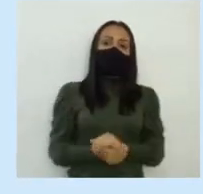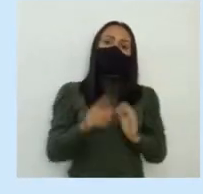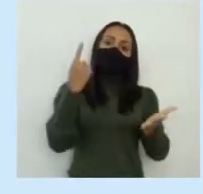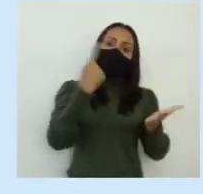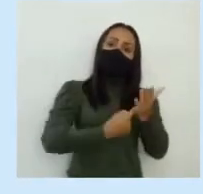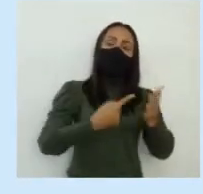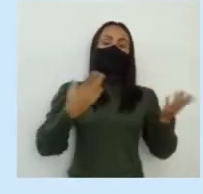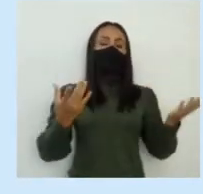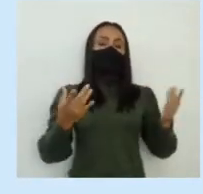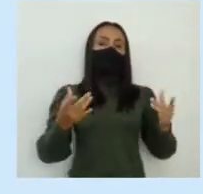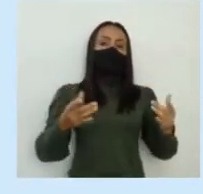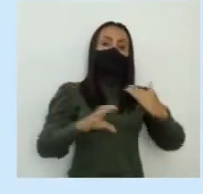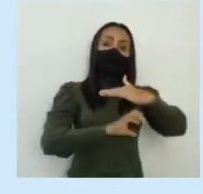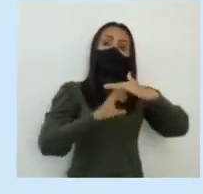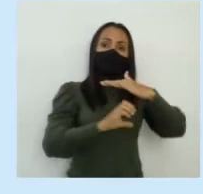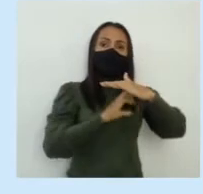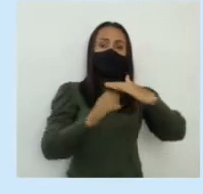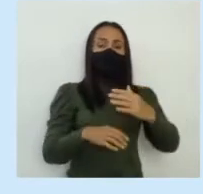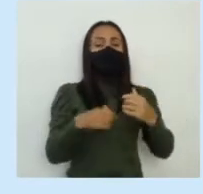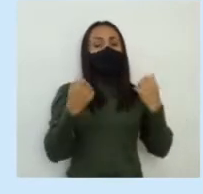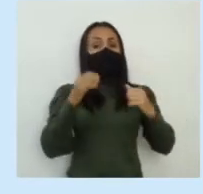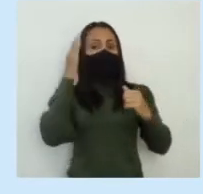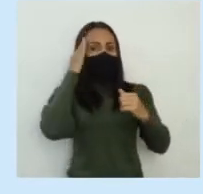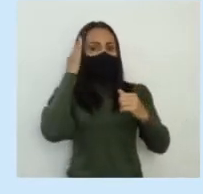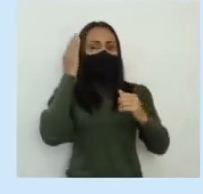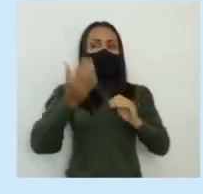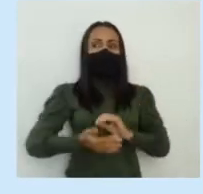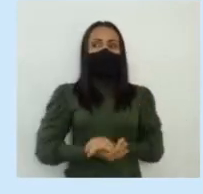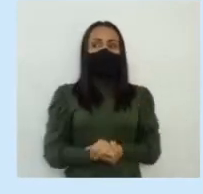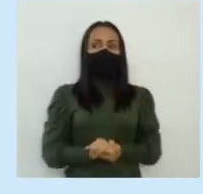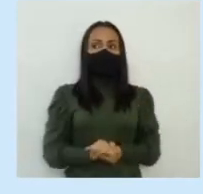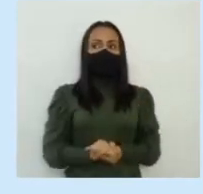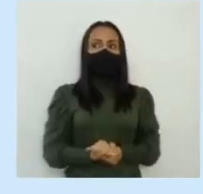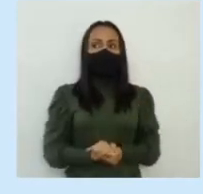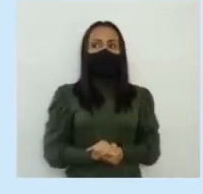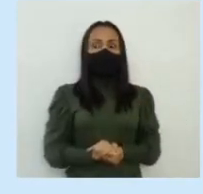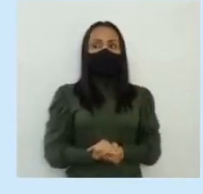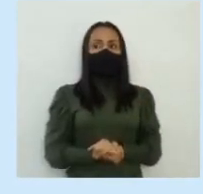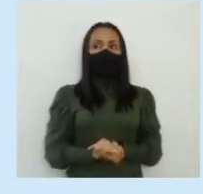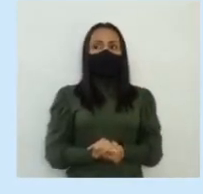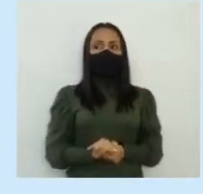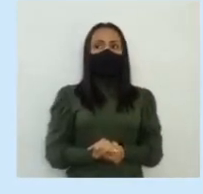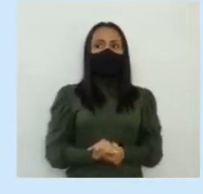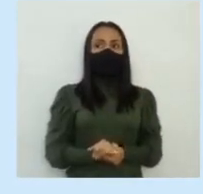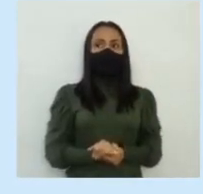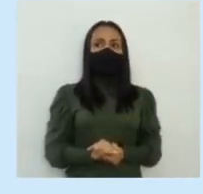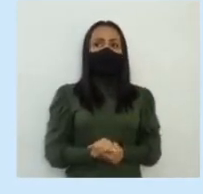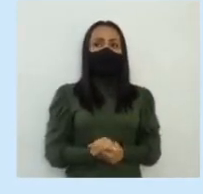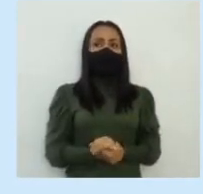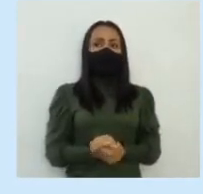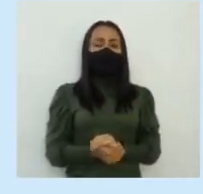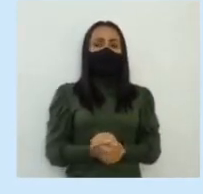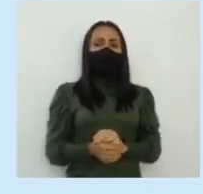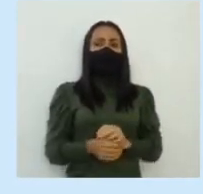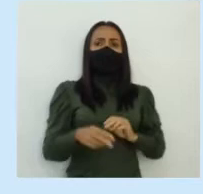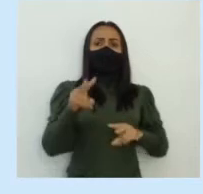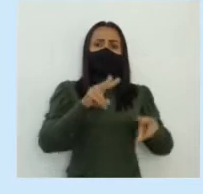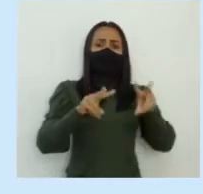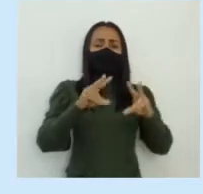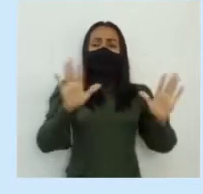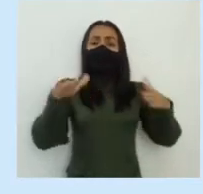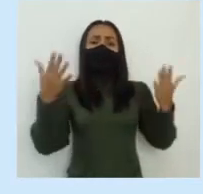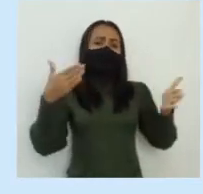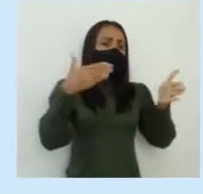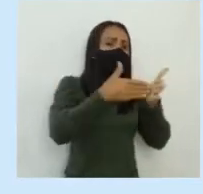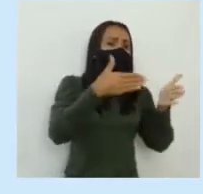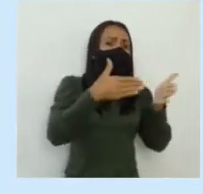precisa entender todos esses pontos. Então, continuando aqui rapidinho, vamos ver quais seriam as barreiras que